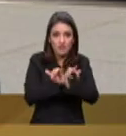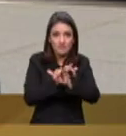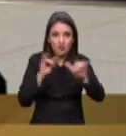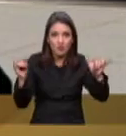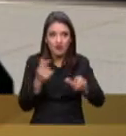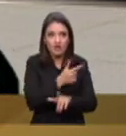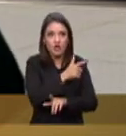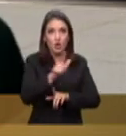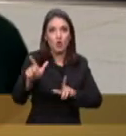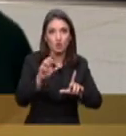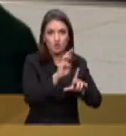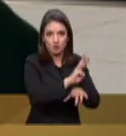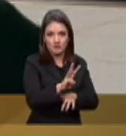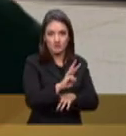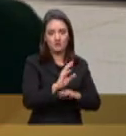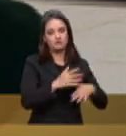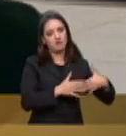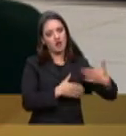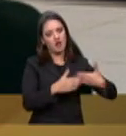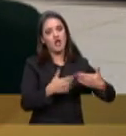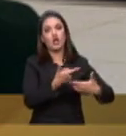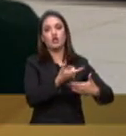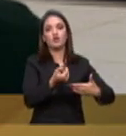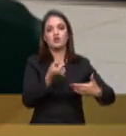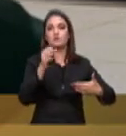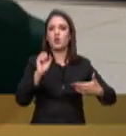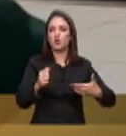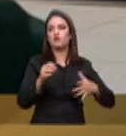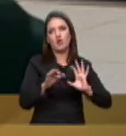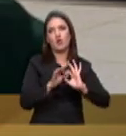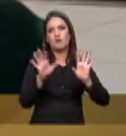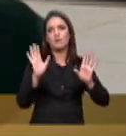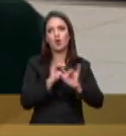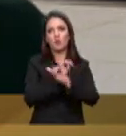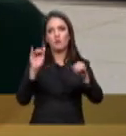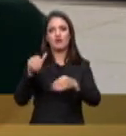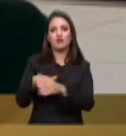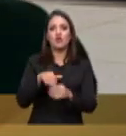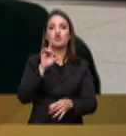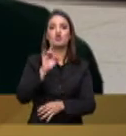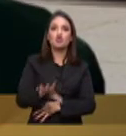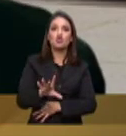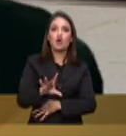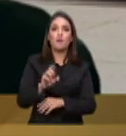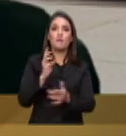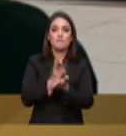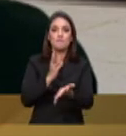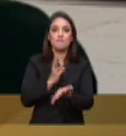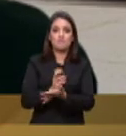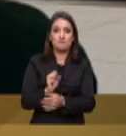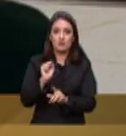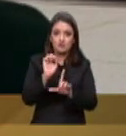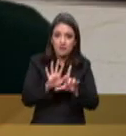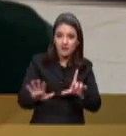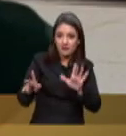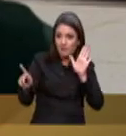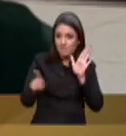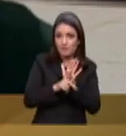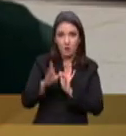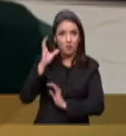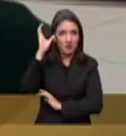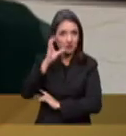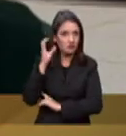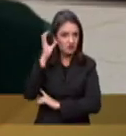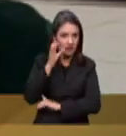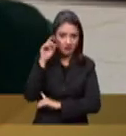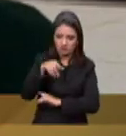Em 2008, permitia-se a propaganda eleitoral somente na página do candidato destinada exclusivamente à